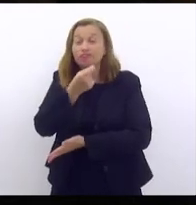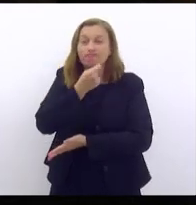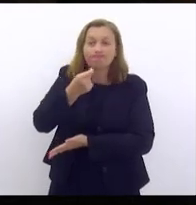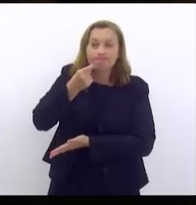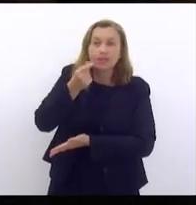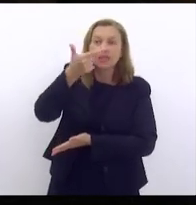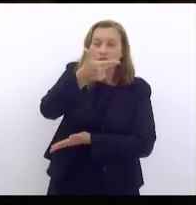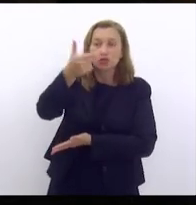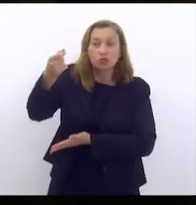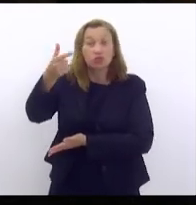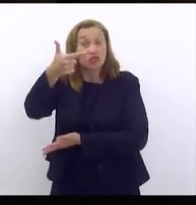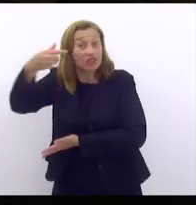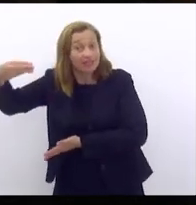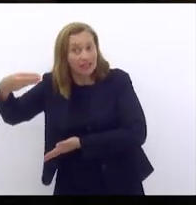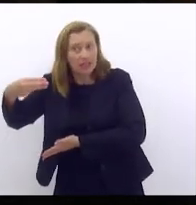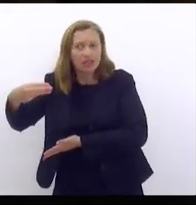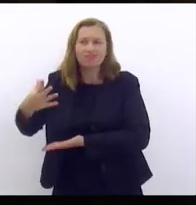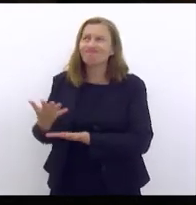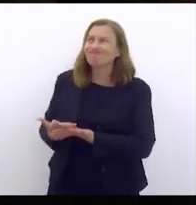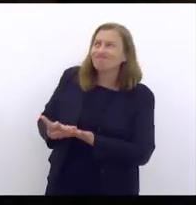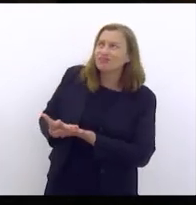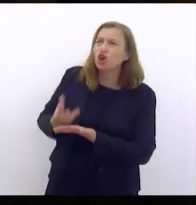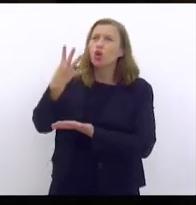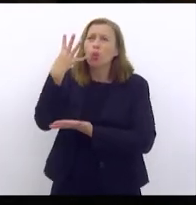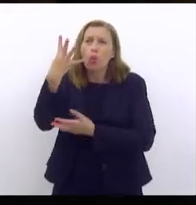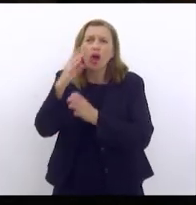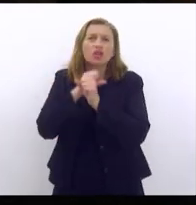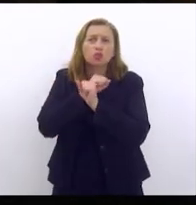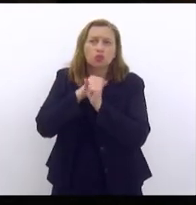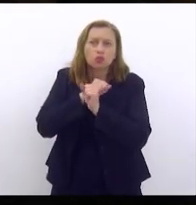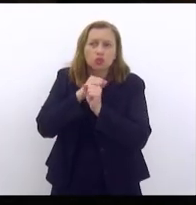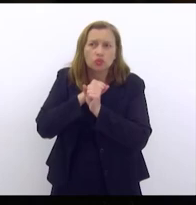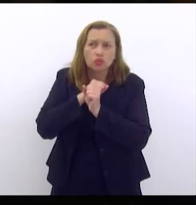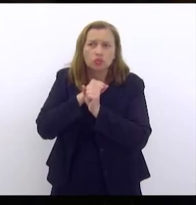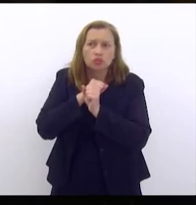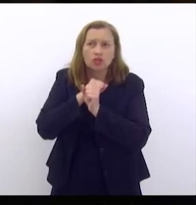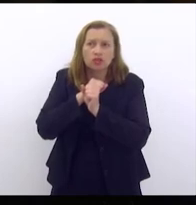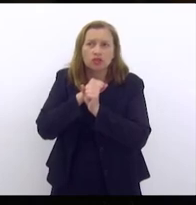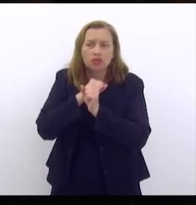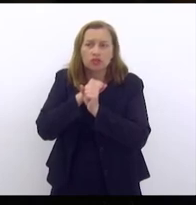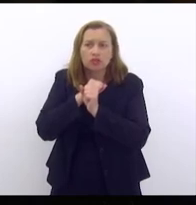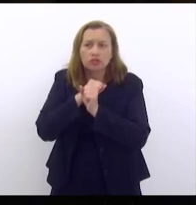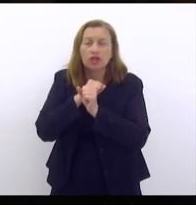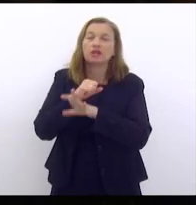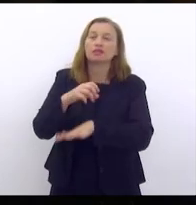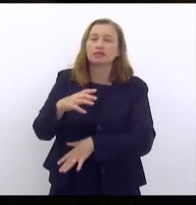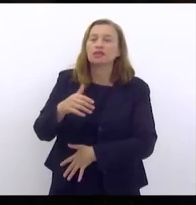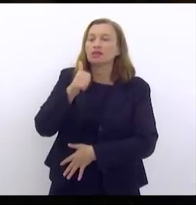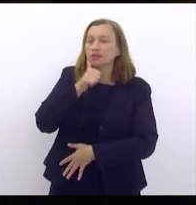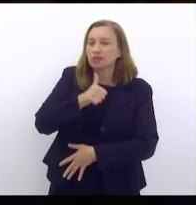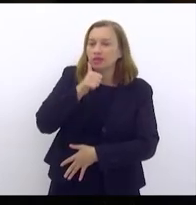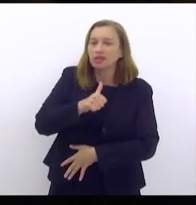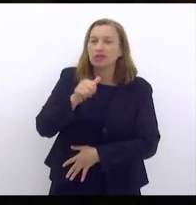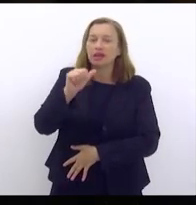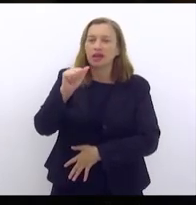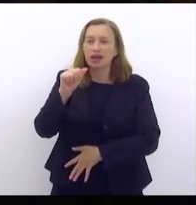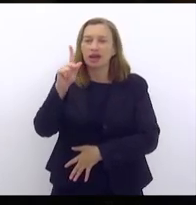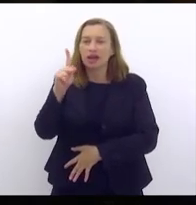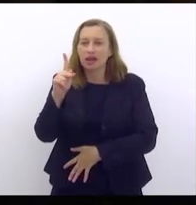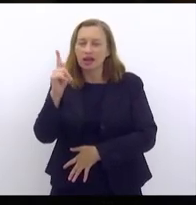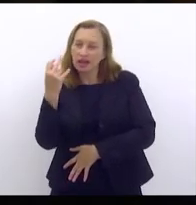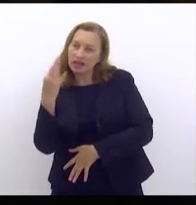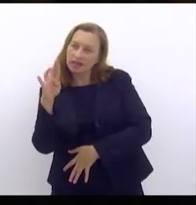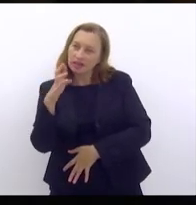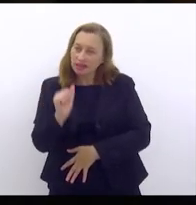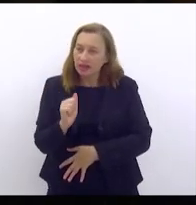setembro de 2023, fazem 4 anos em que a menina Agatha Félix foi